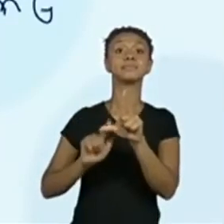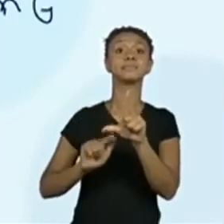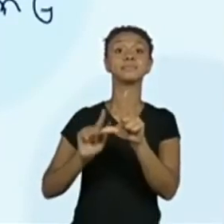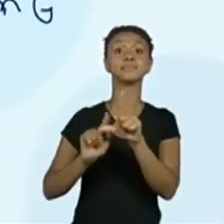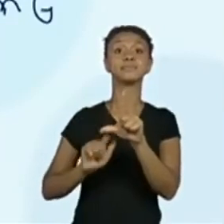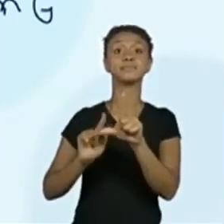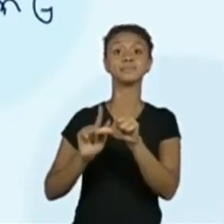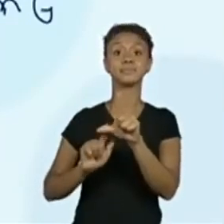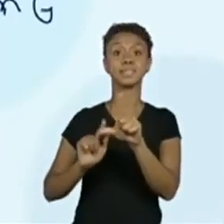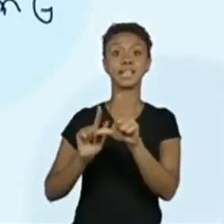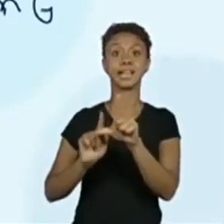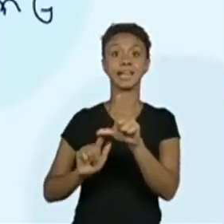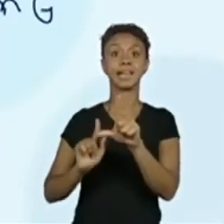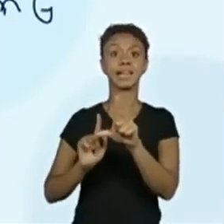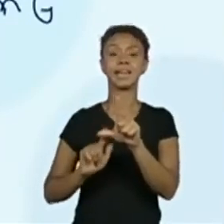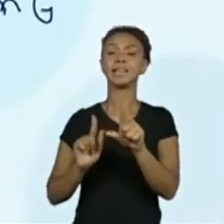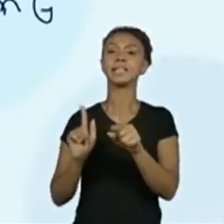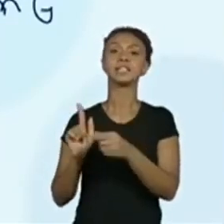pelas